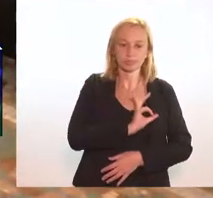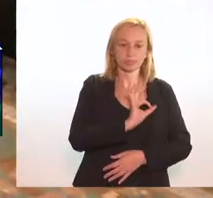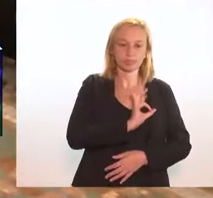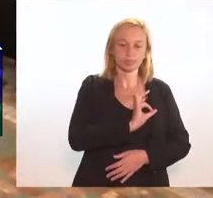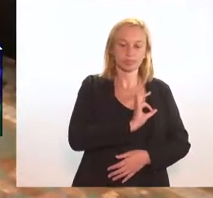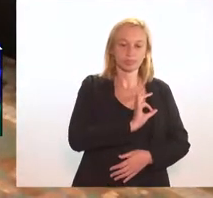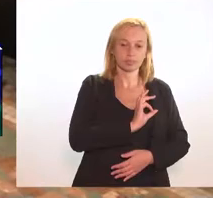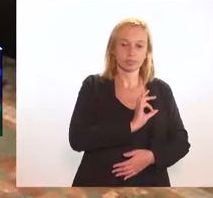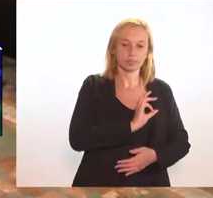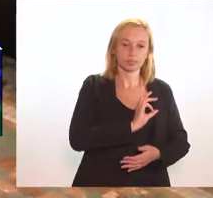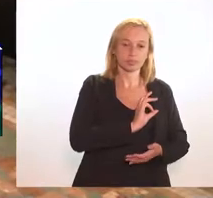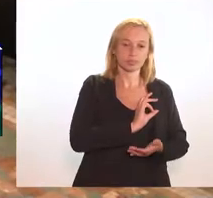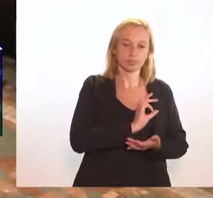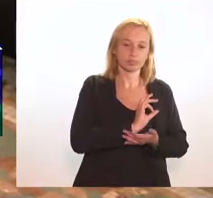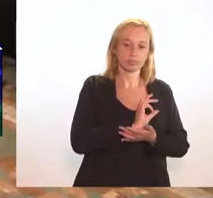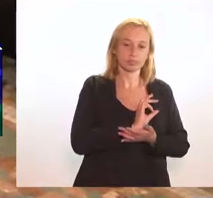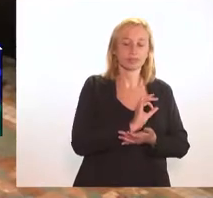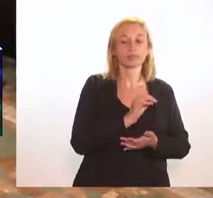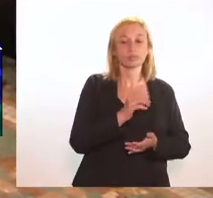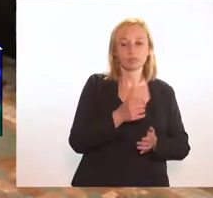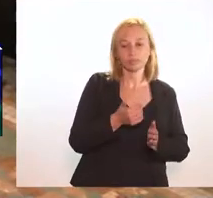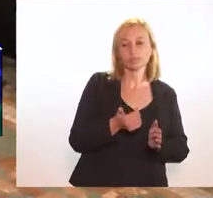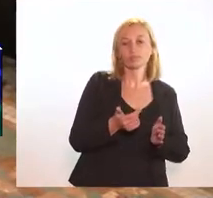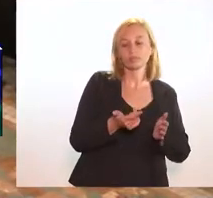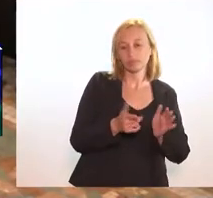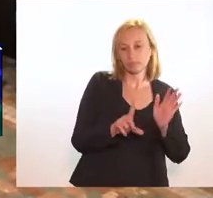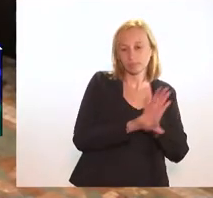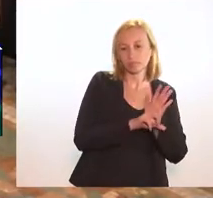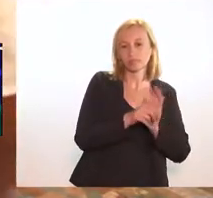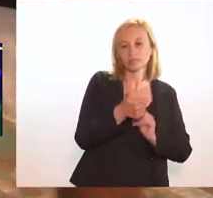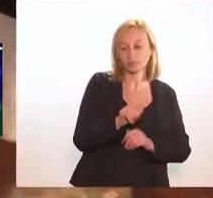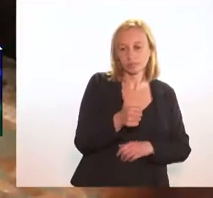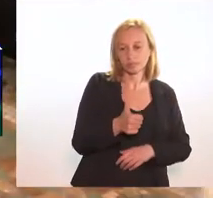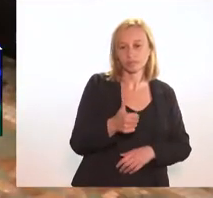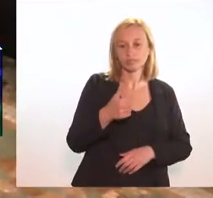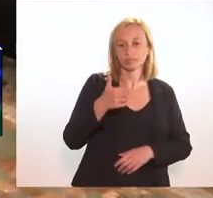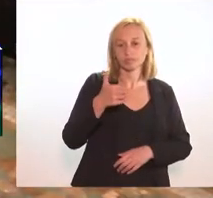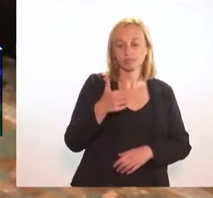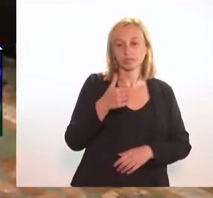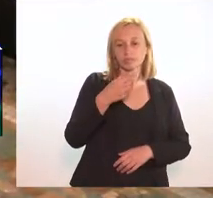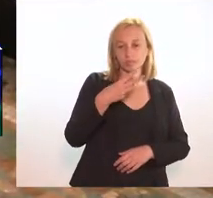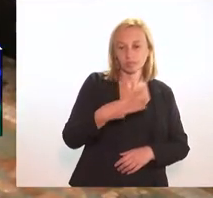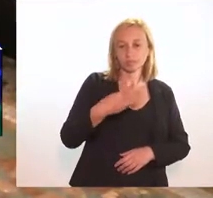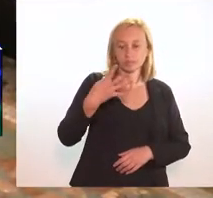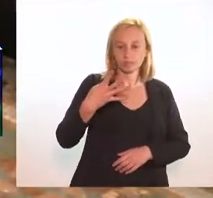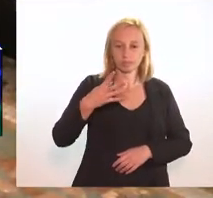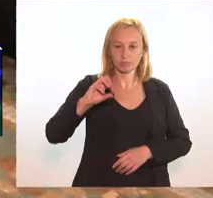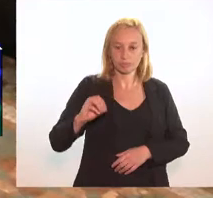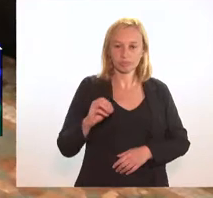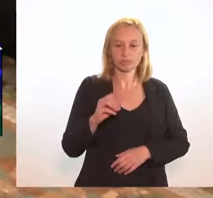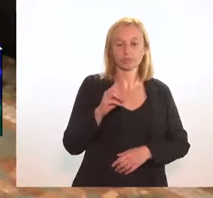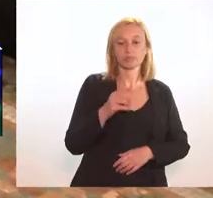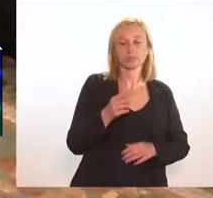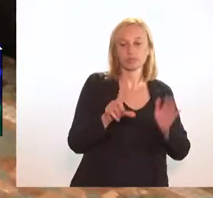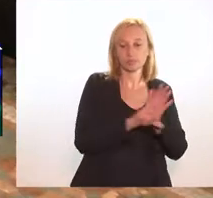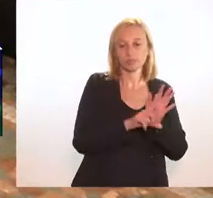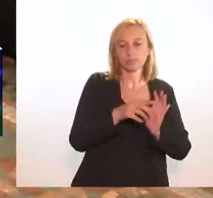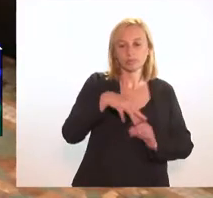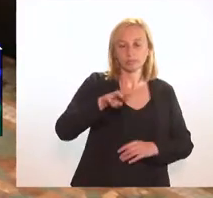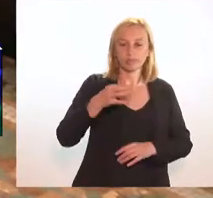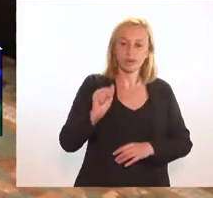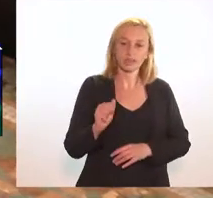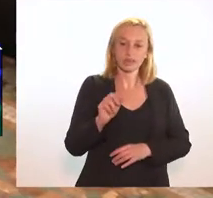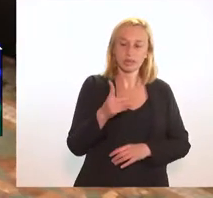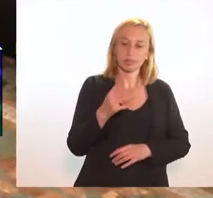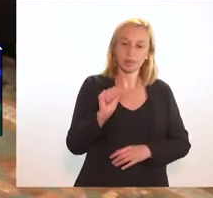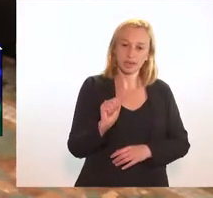nos casos da Lei 11.340, que é a Lei Maria da Penha, elas estejam obrigadas a verificar a